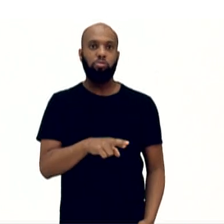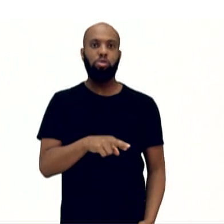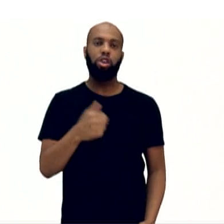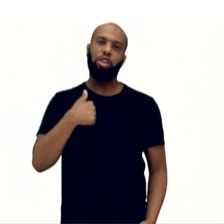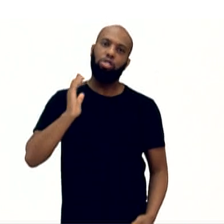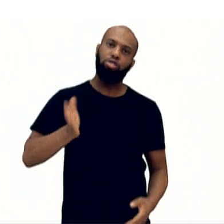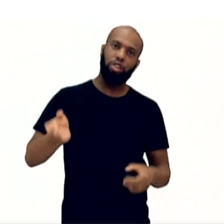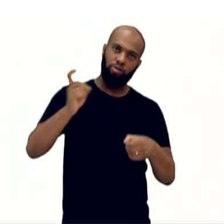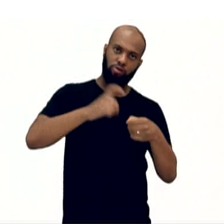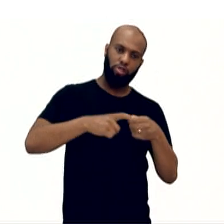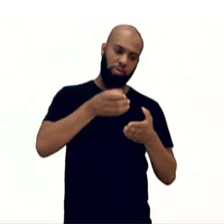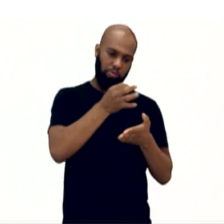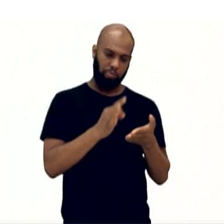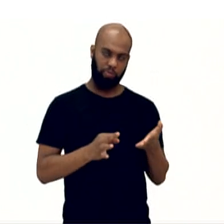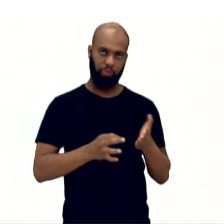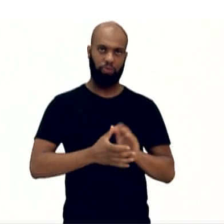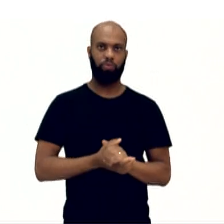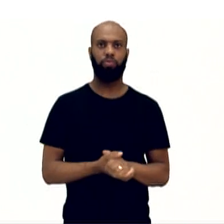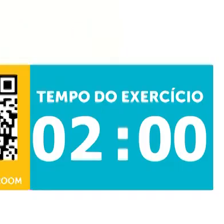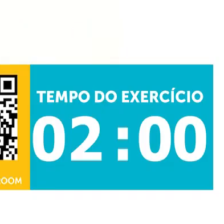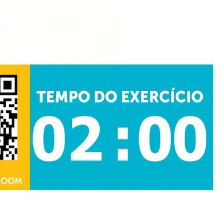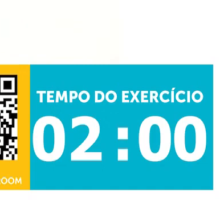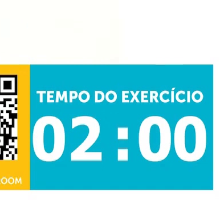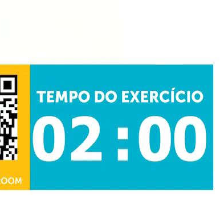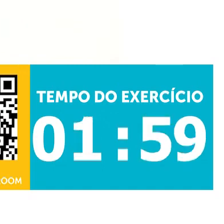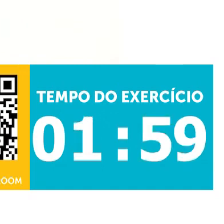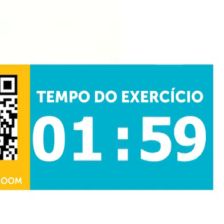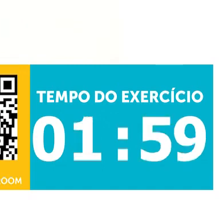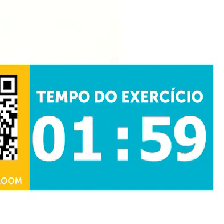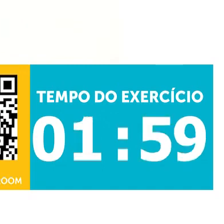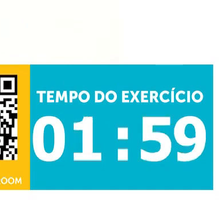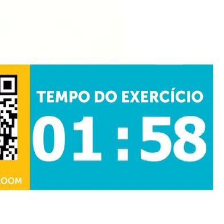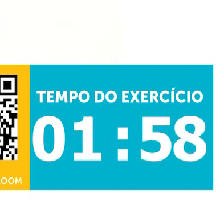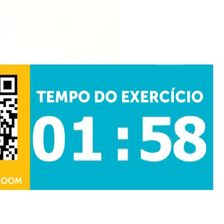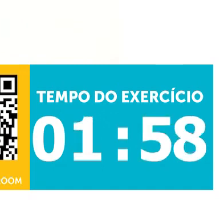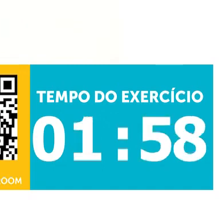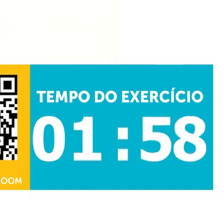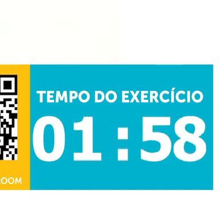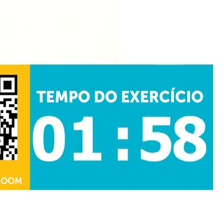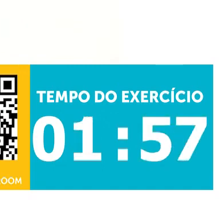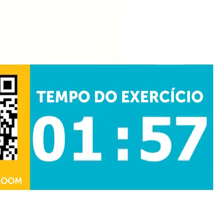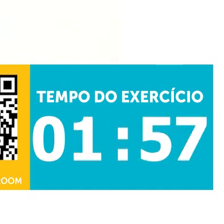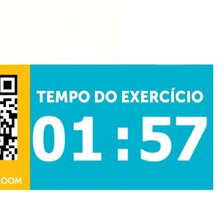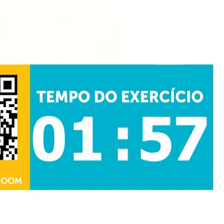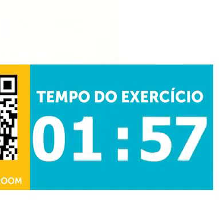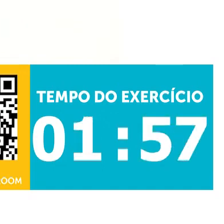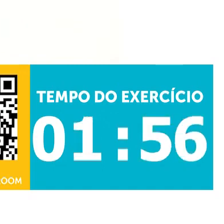que a gente já volta com a correção.